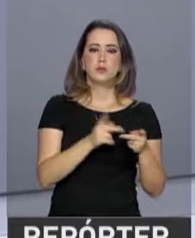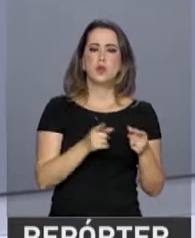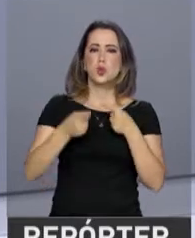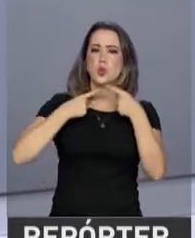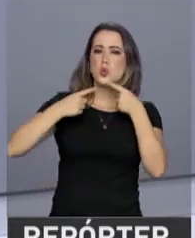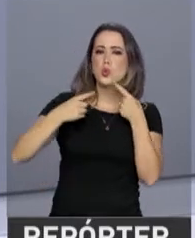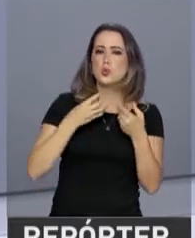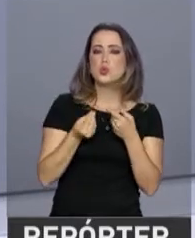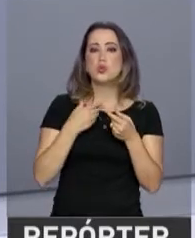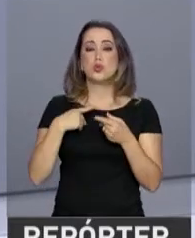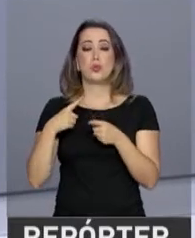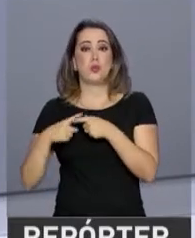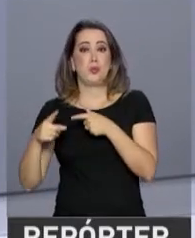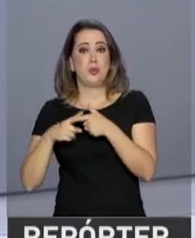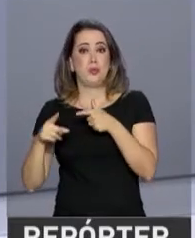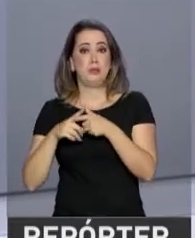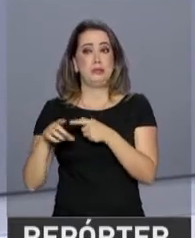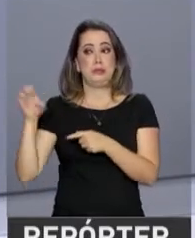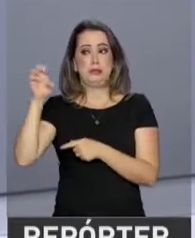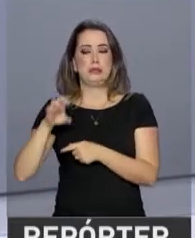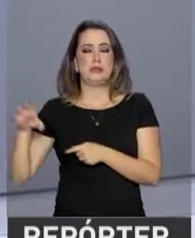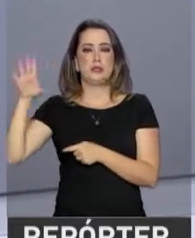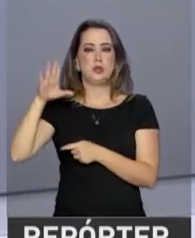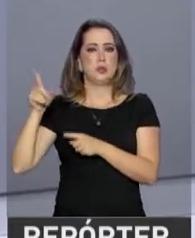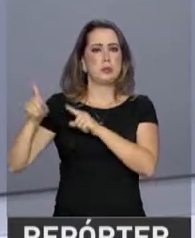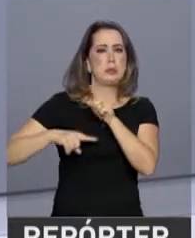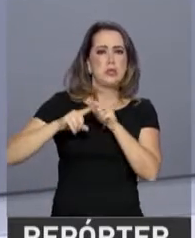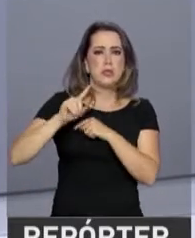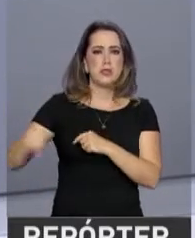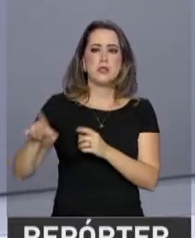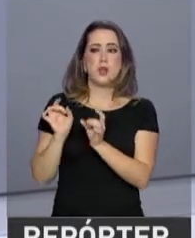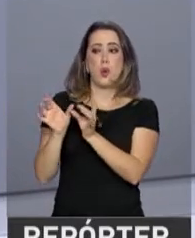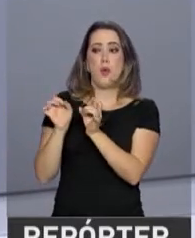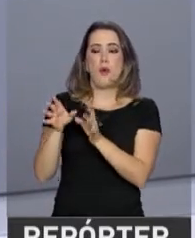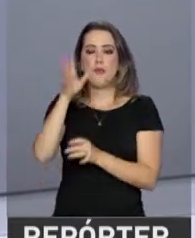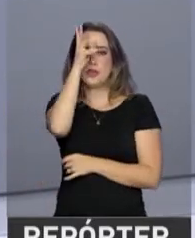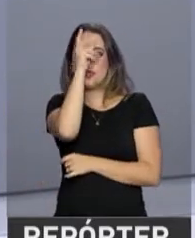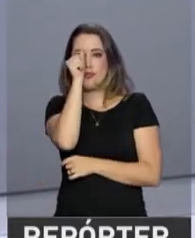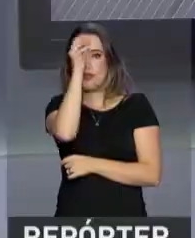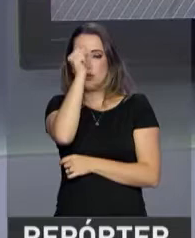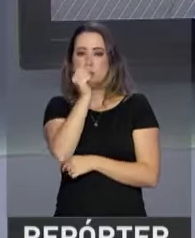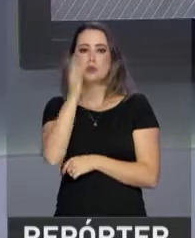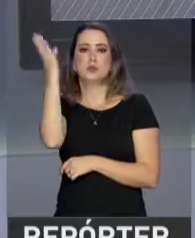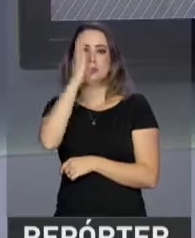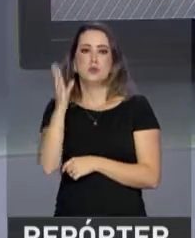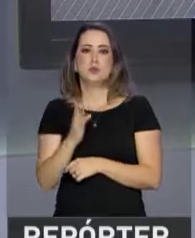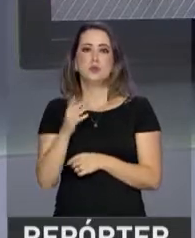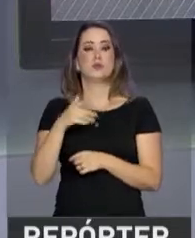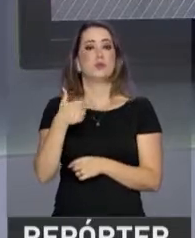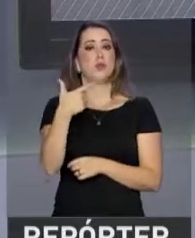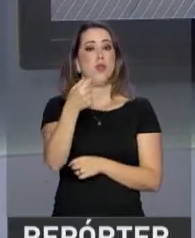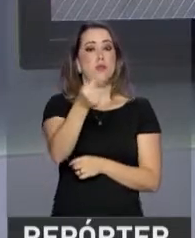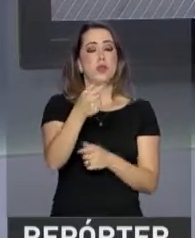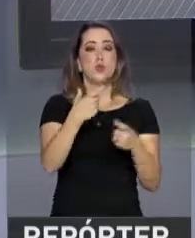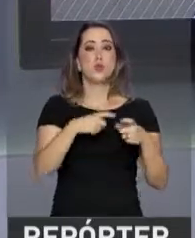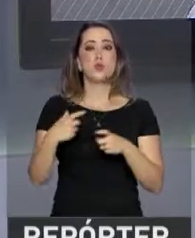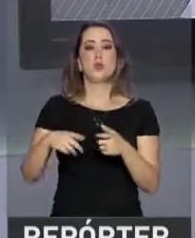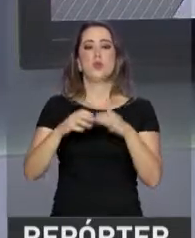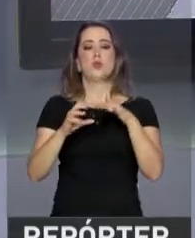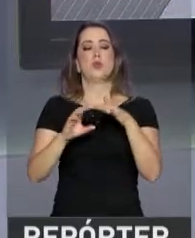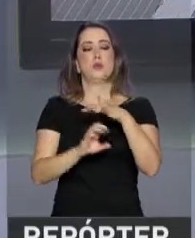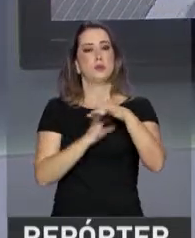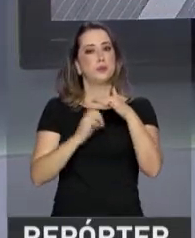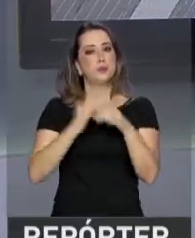visita foram discutidas as restrições da União Europeia à importação de aves brasileiras. 20 frigoríficos brasileiros